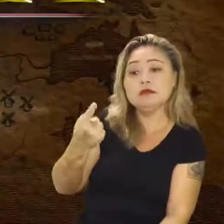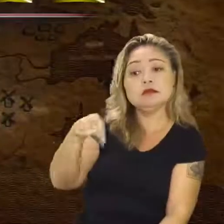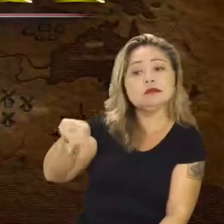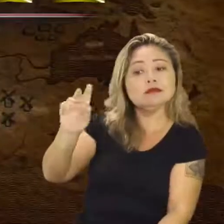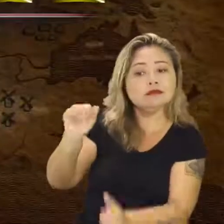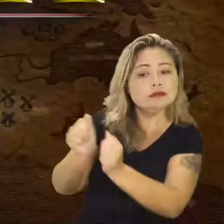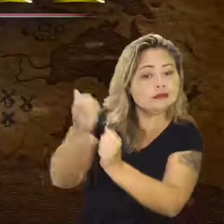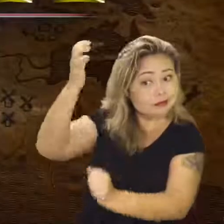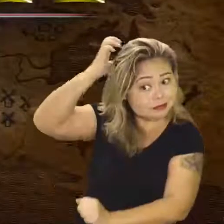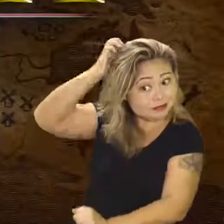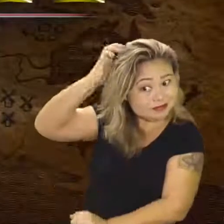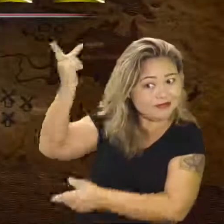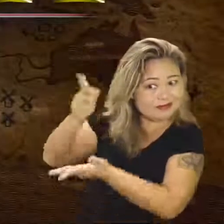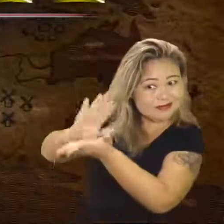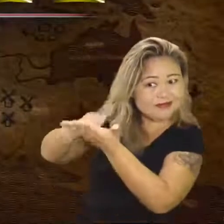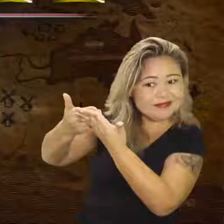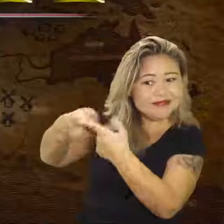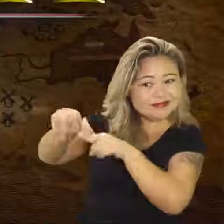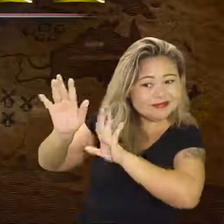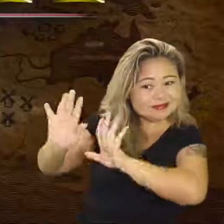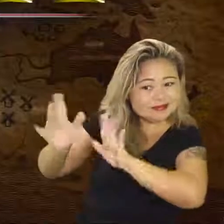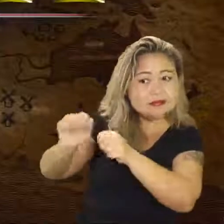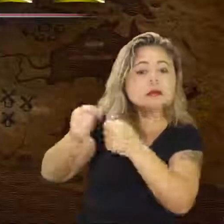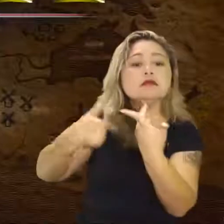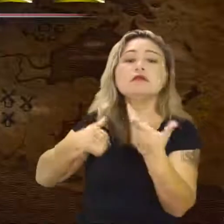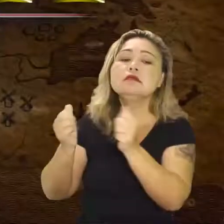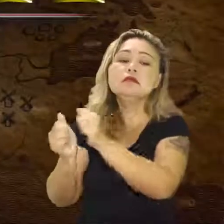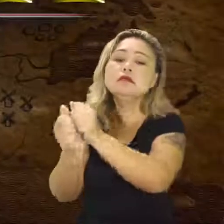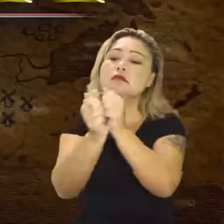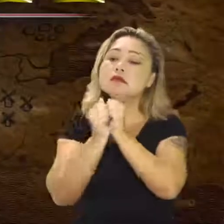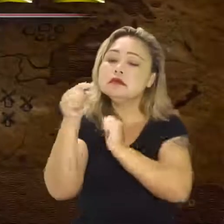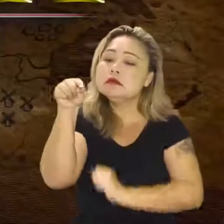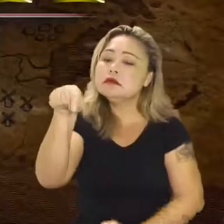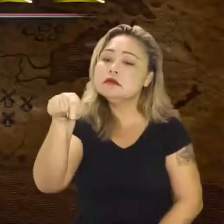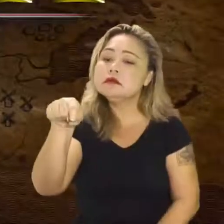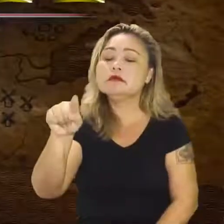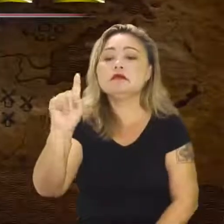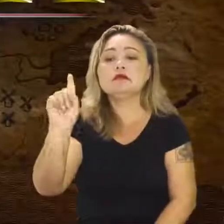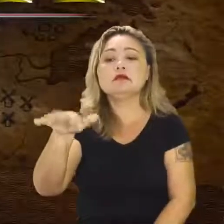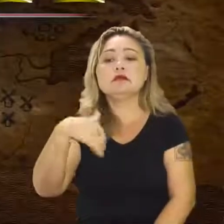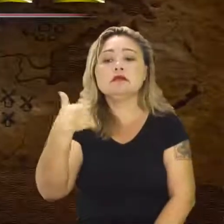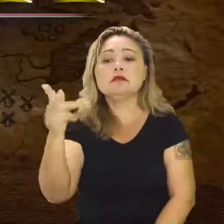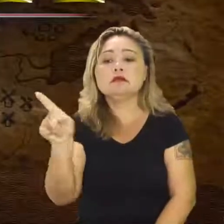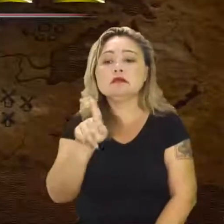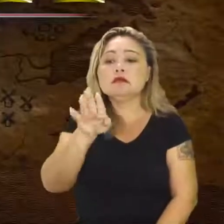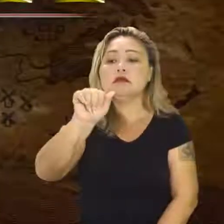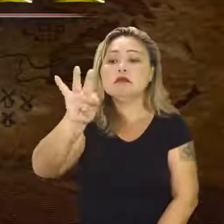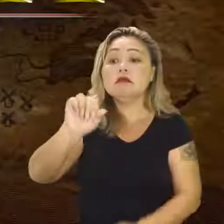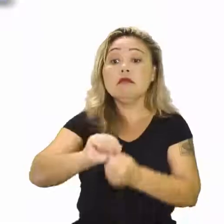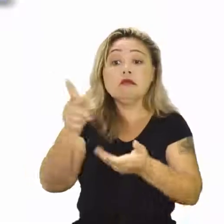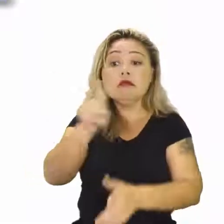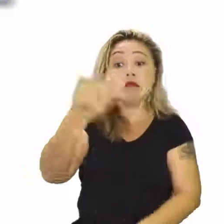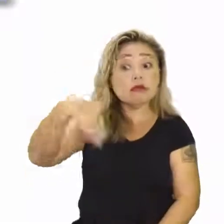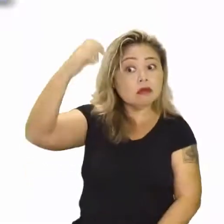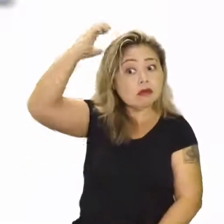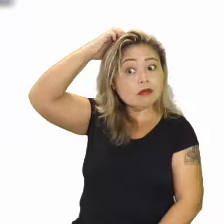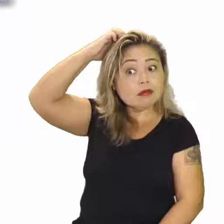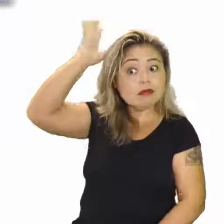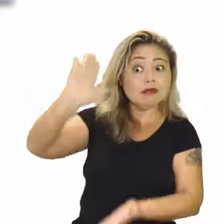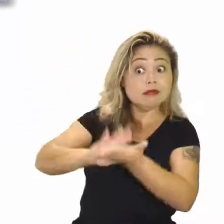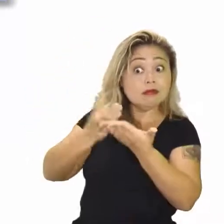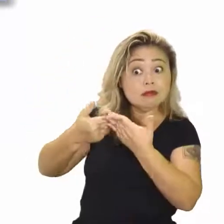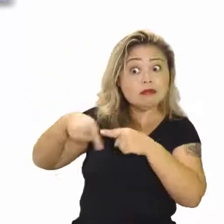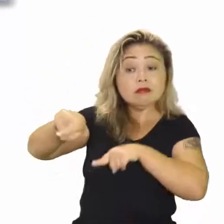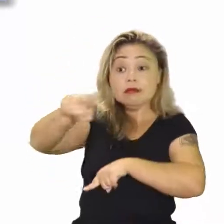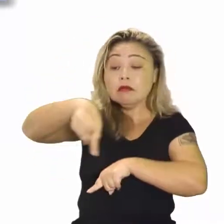aí, Aldelina, que está interpretando, estaremos com vocês aí, professor Beto e professora Aldelina, e nossa intérprete,